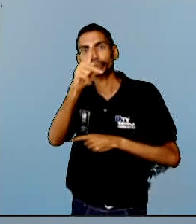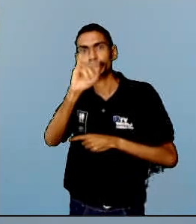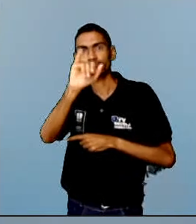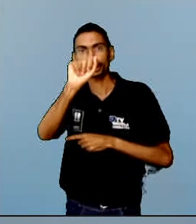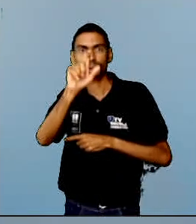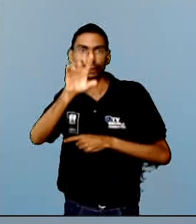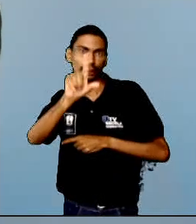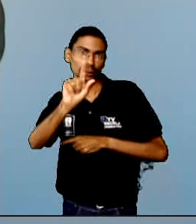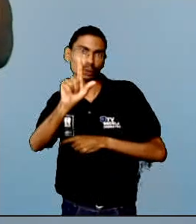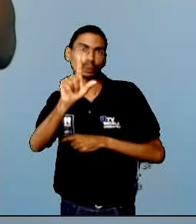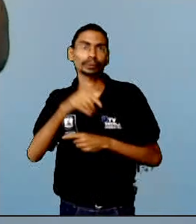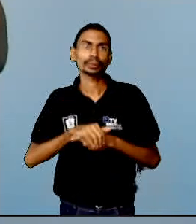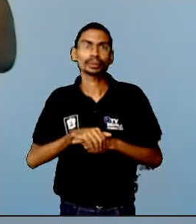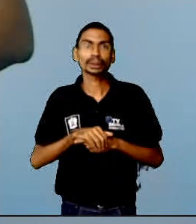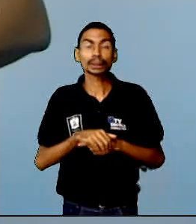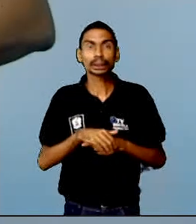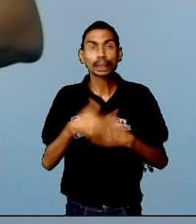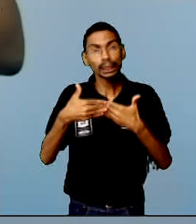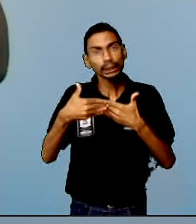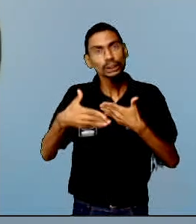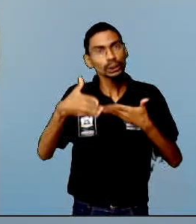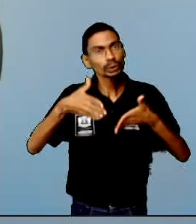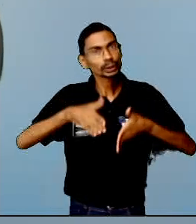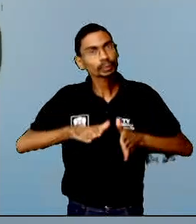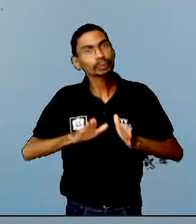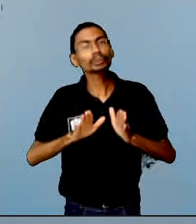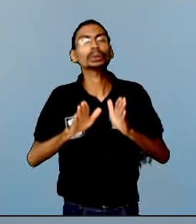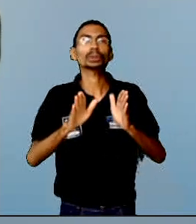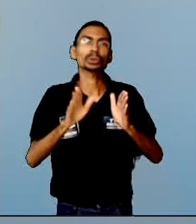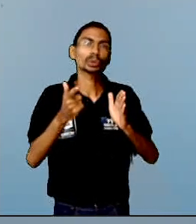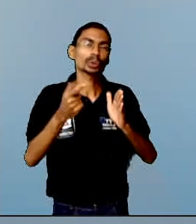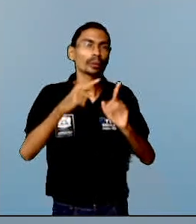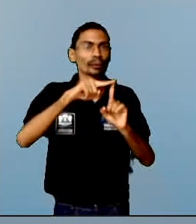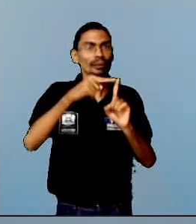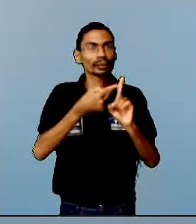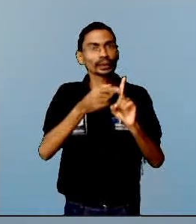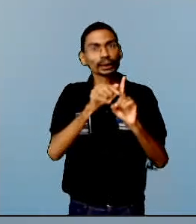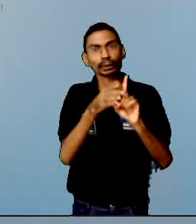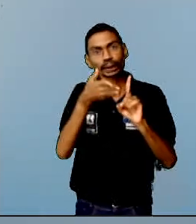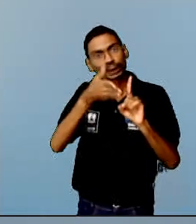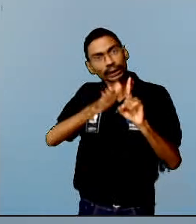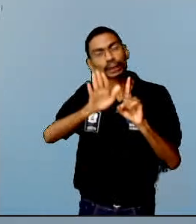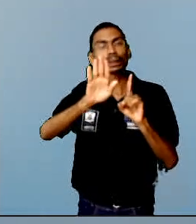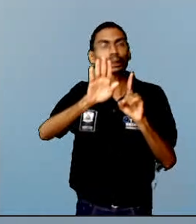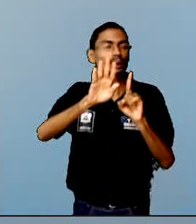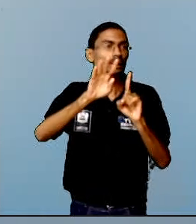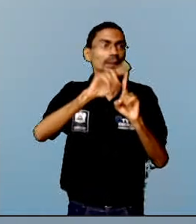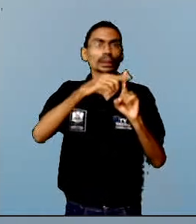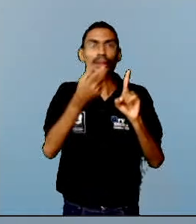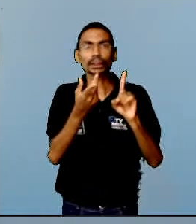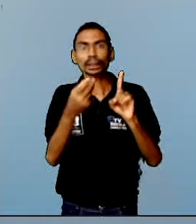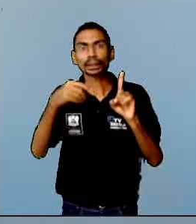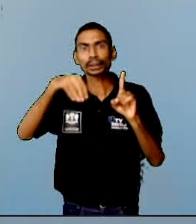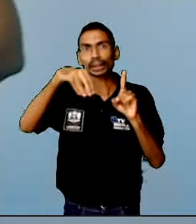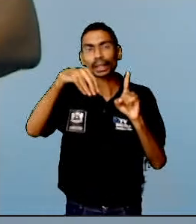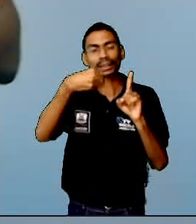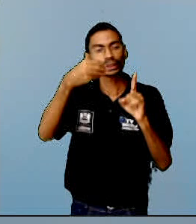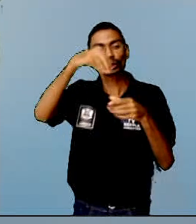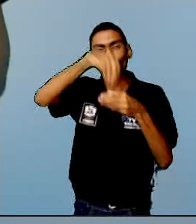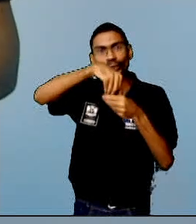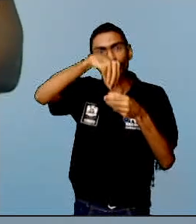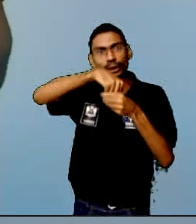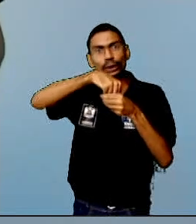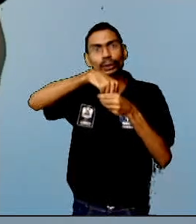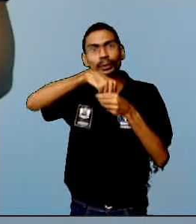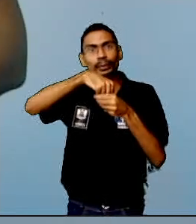ventre da mãe e depois eles nascem dentro de uma bolsa chamada marsúpio e lá ele